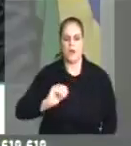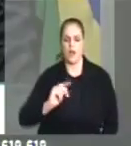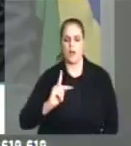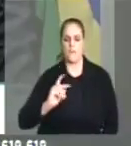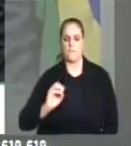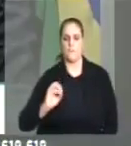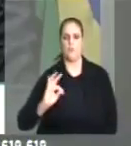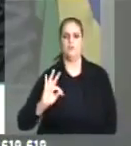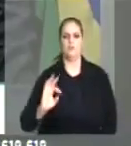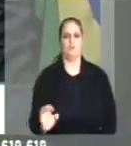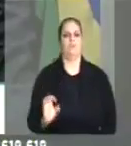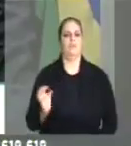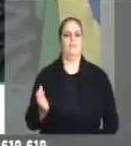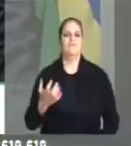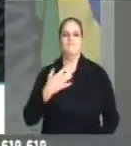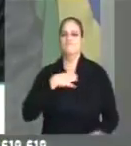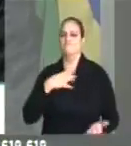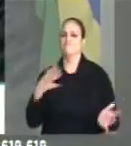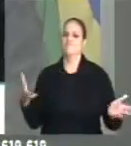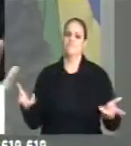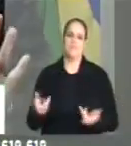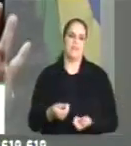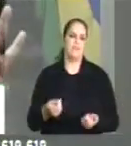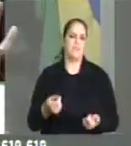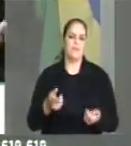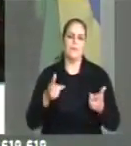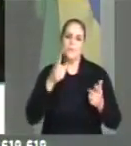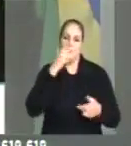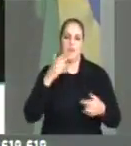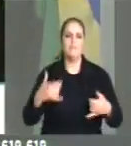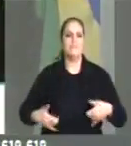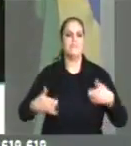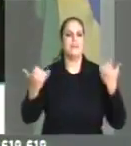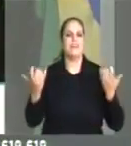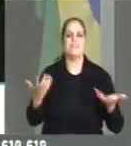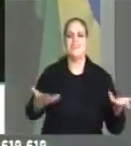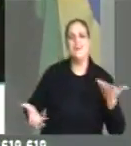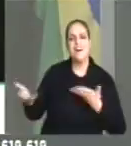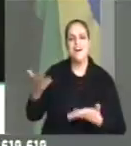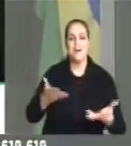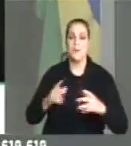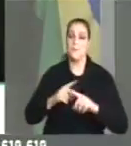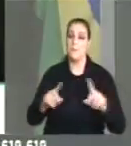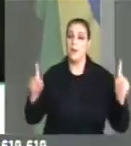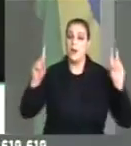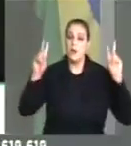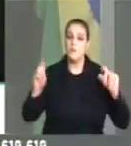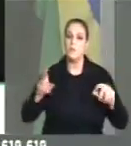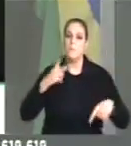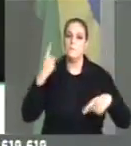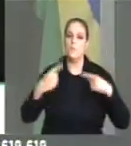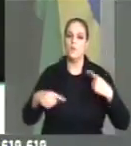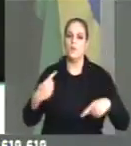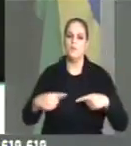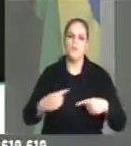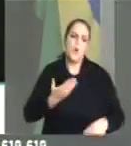E aquilo era uma festa. Mas era uma festa em torno da política. A comida era um